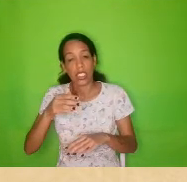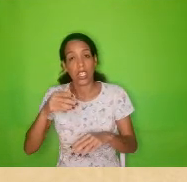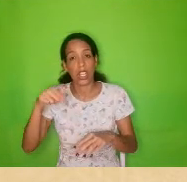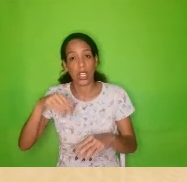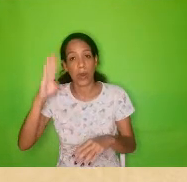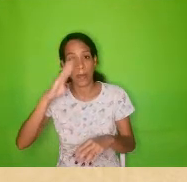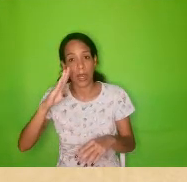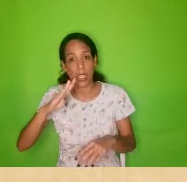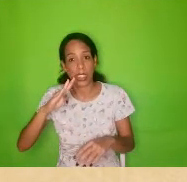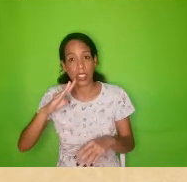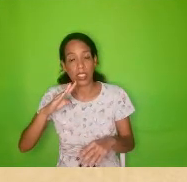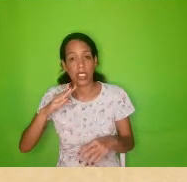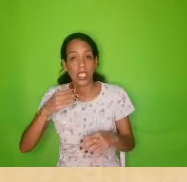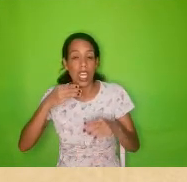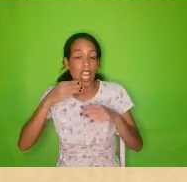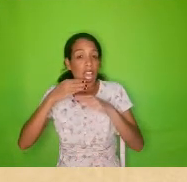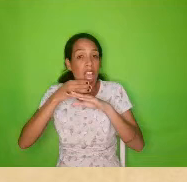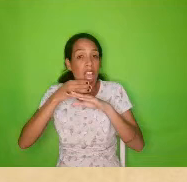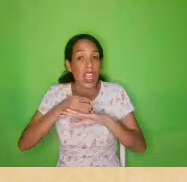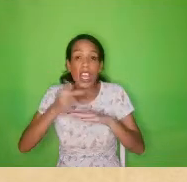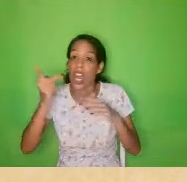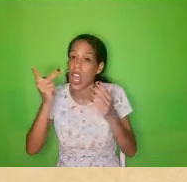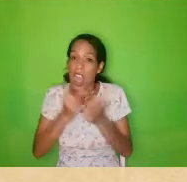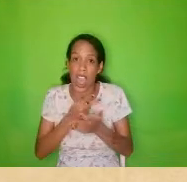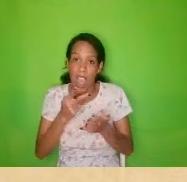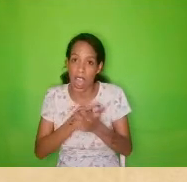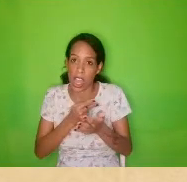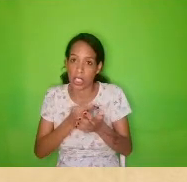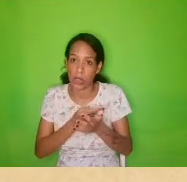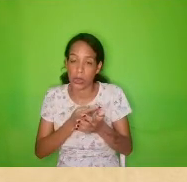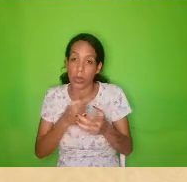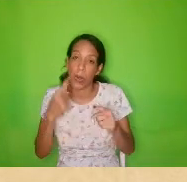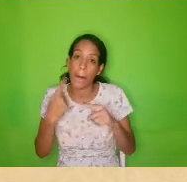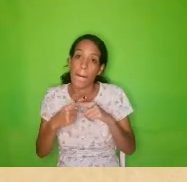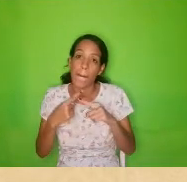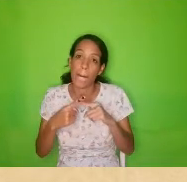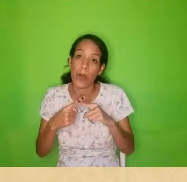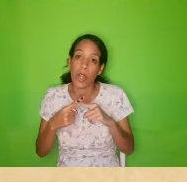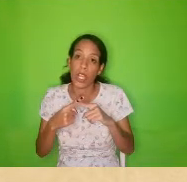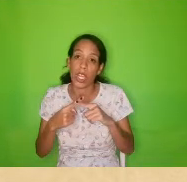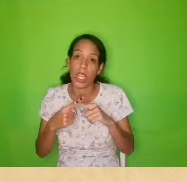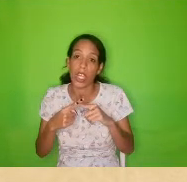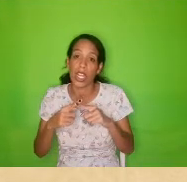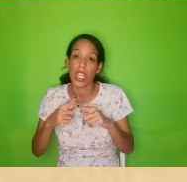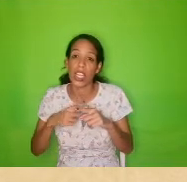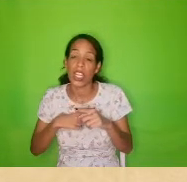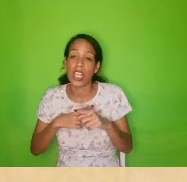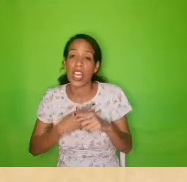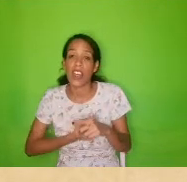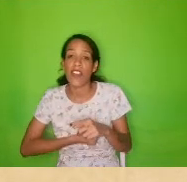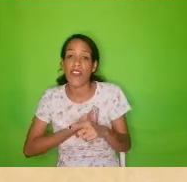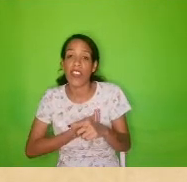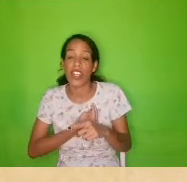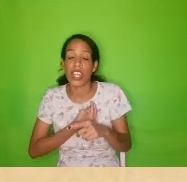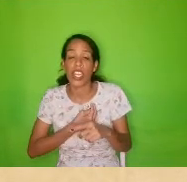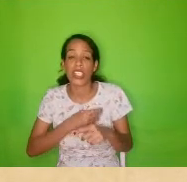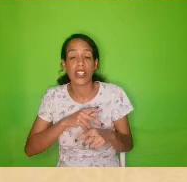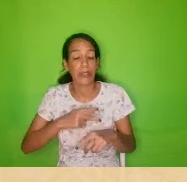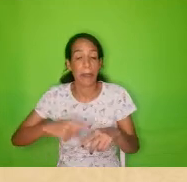ela entra ilegalmente. Com o quê? Com a total conivência da sociedade